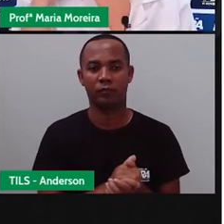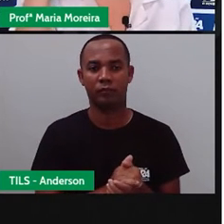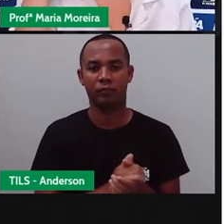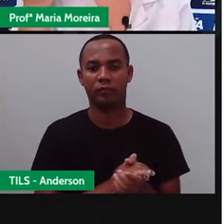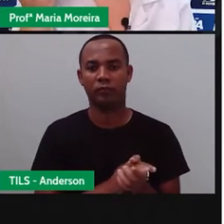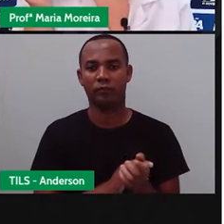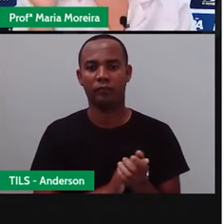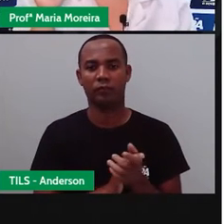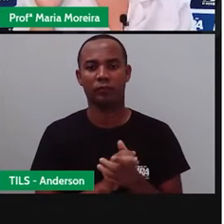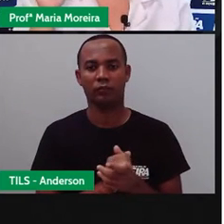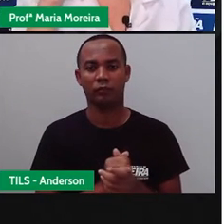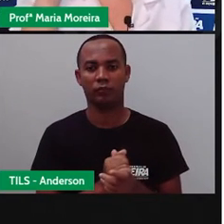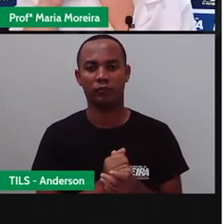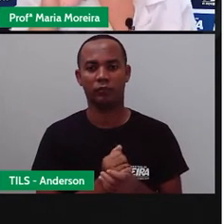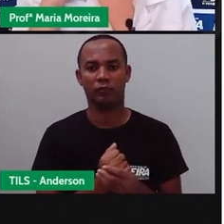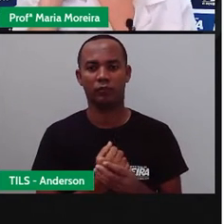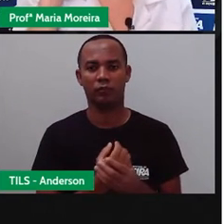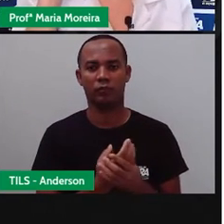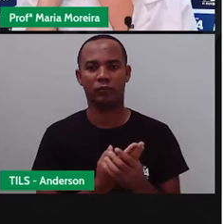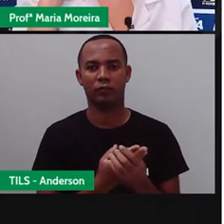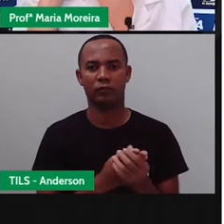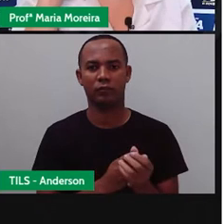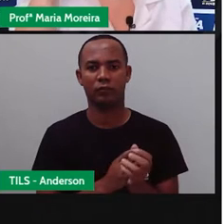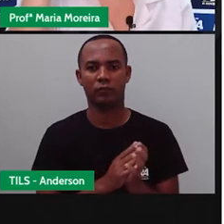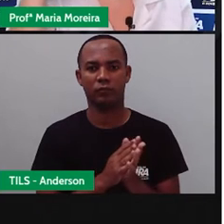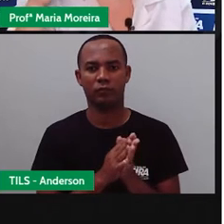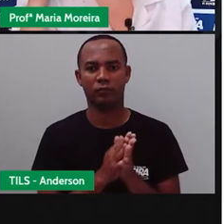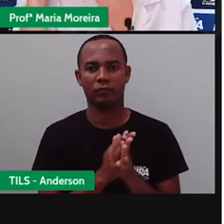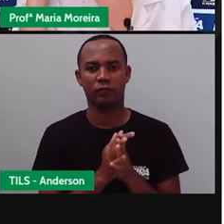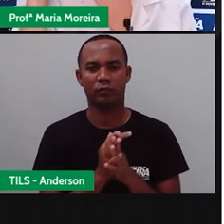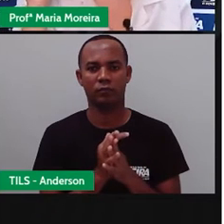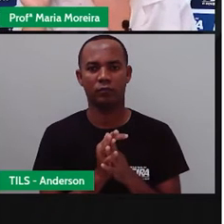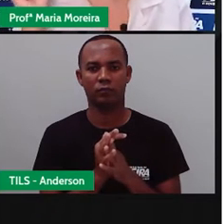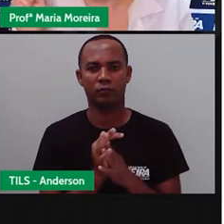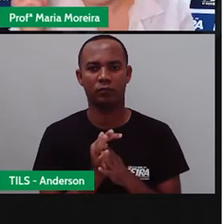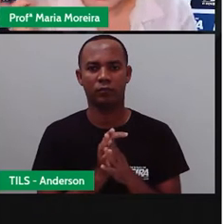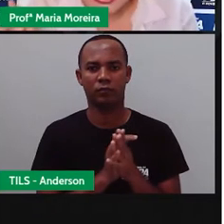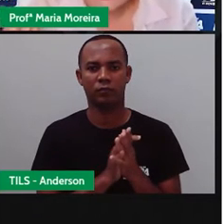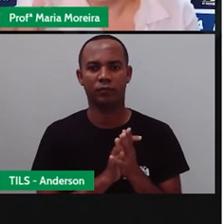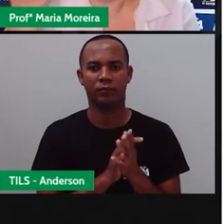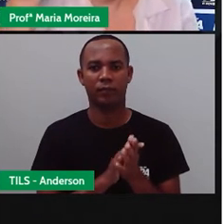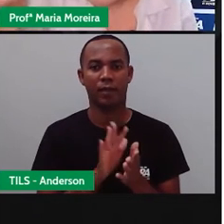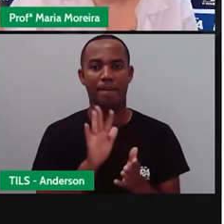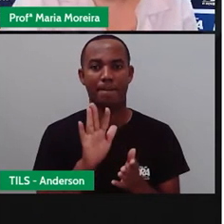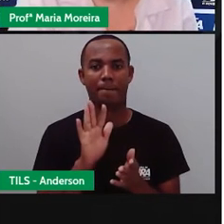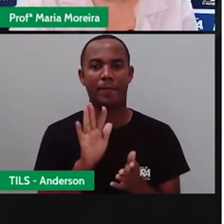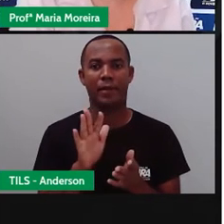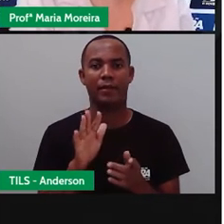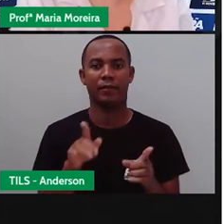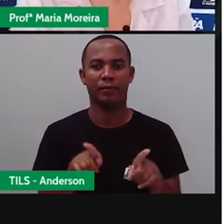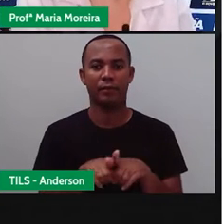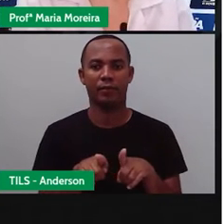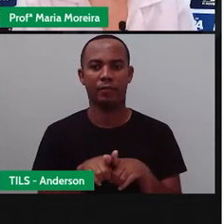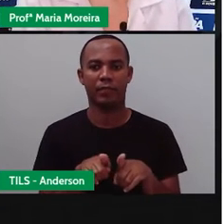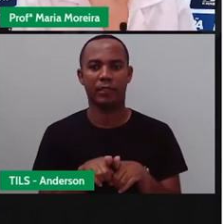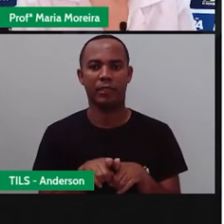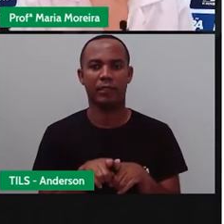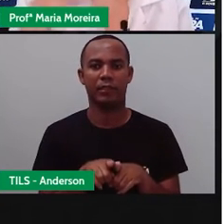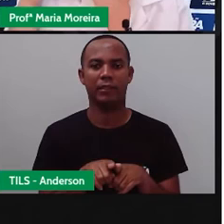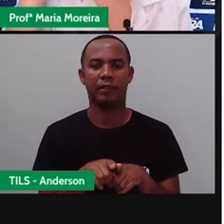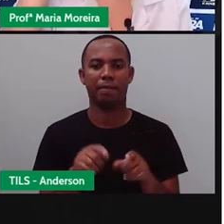aí acidente ou já nasceu com faltando algum desses dedos mas também dá para se contar